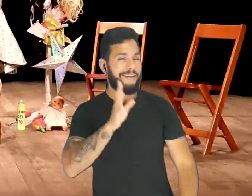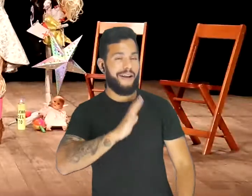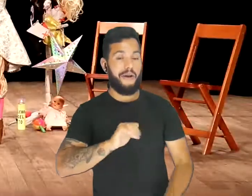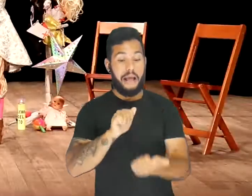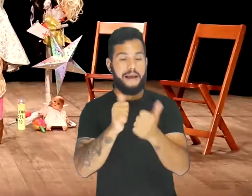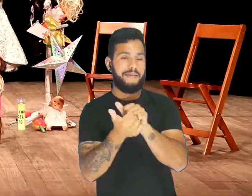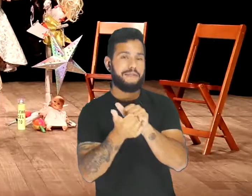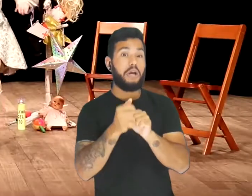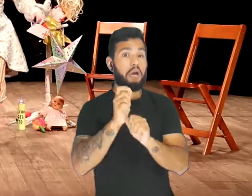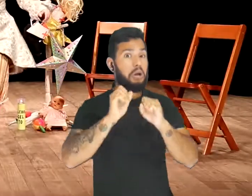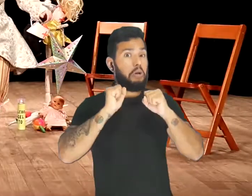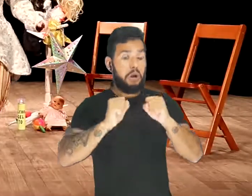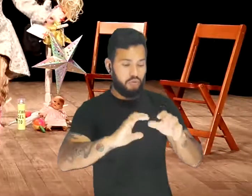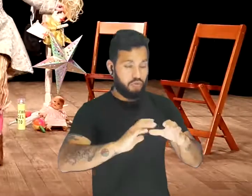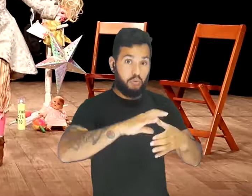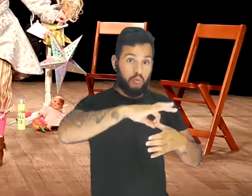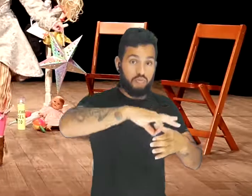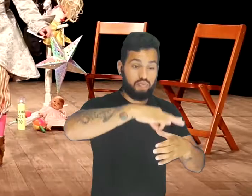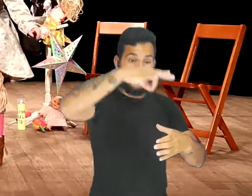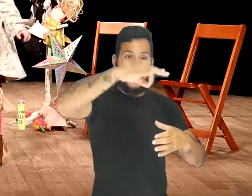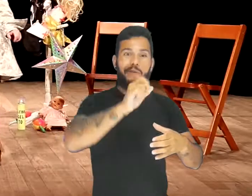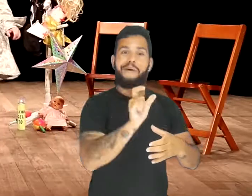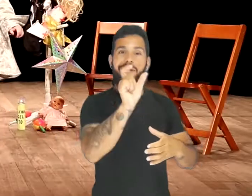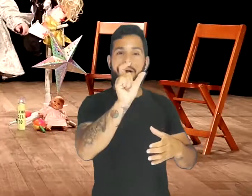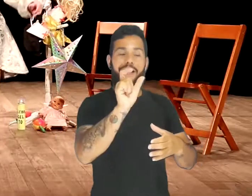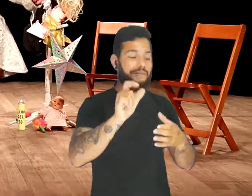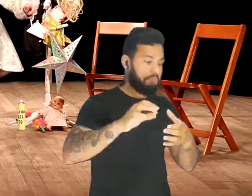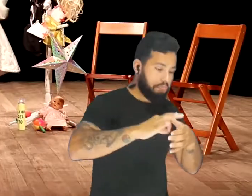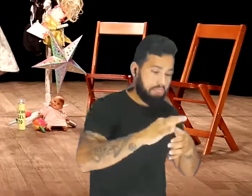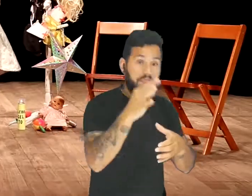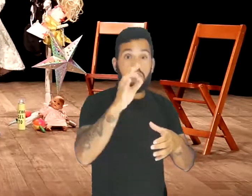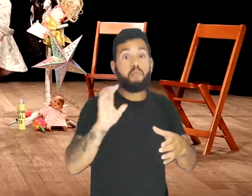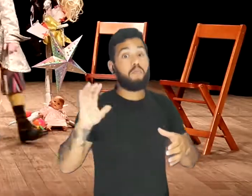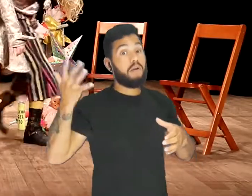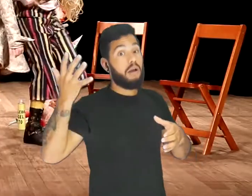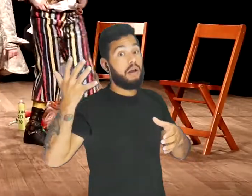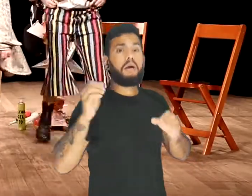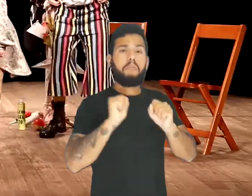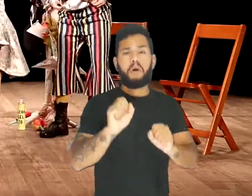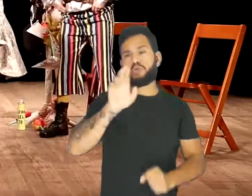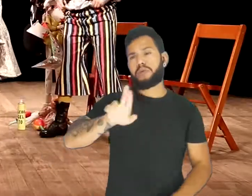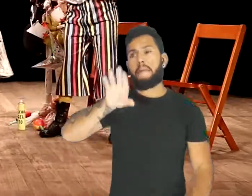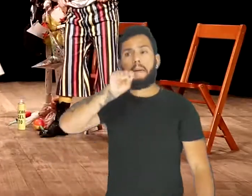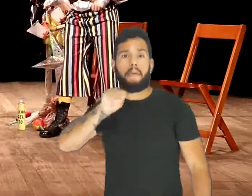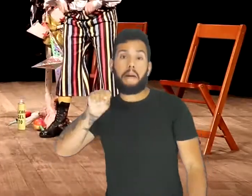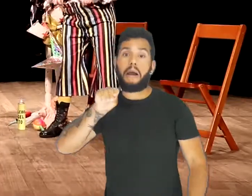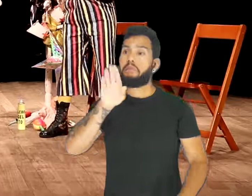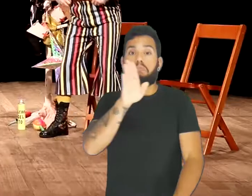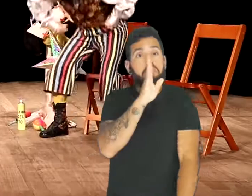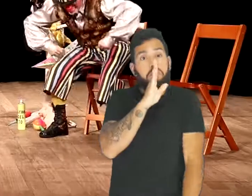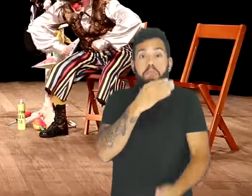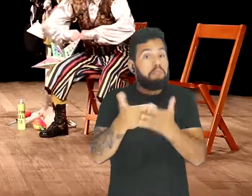pinga de mim. Gente, tá essa bom. Brincadeira é muito legal de improvisação. Vocês podem sortear palavras, situações.